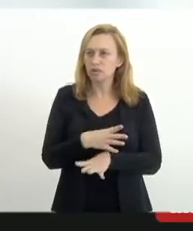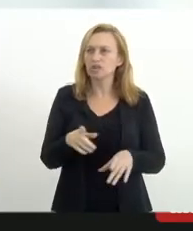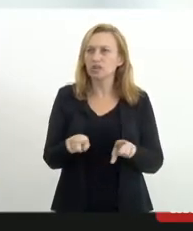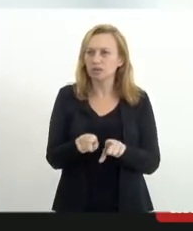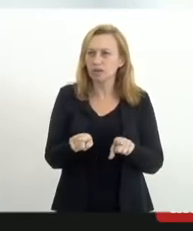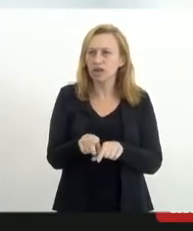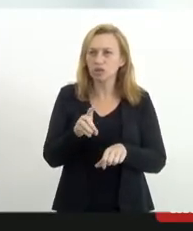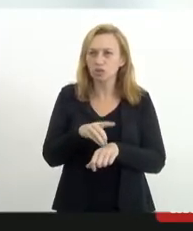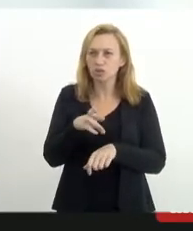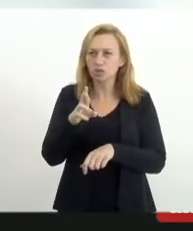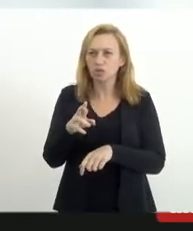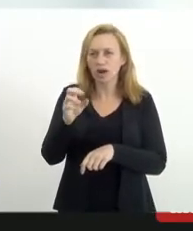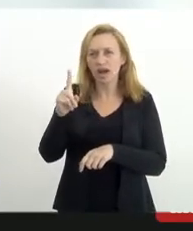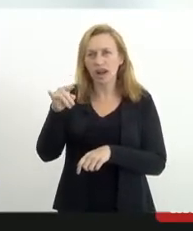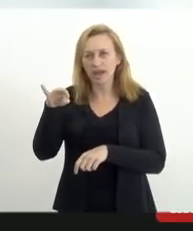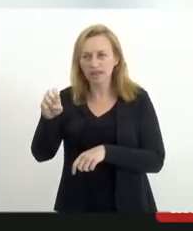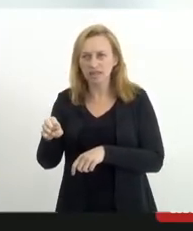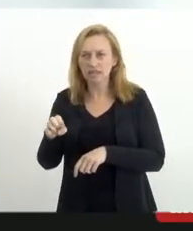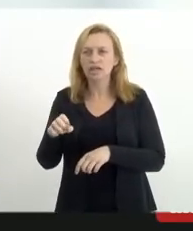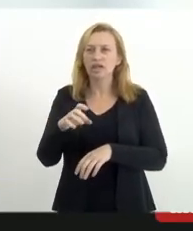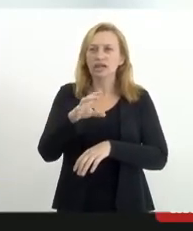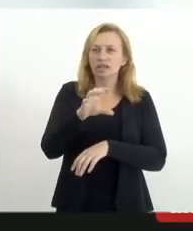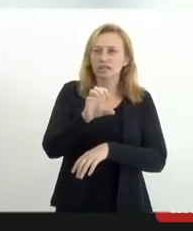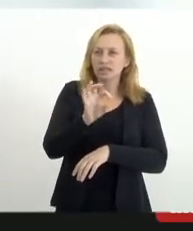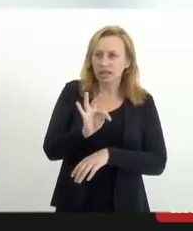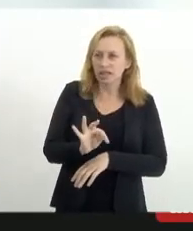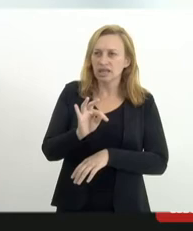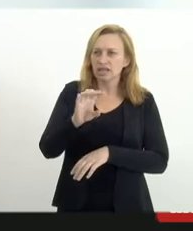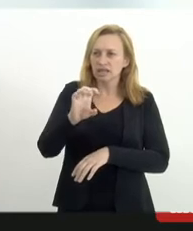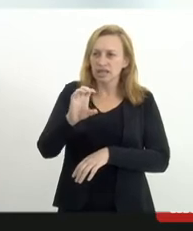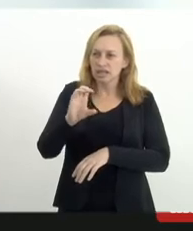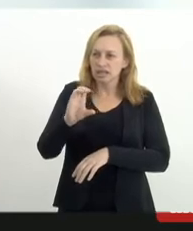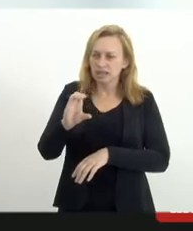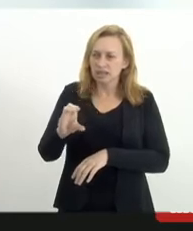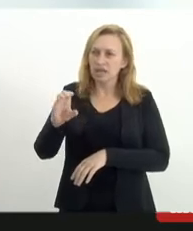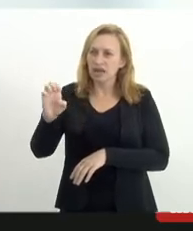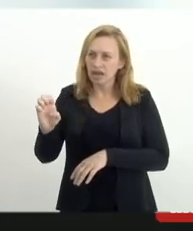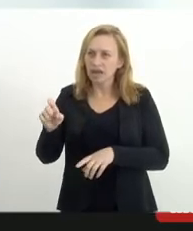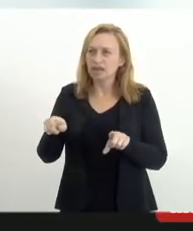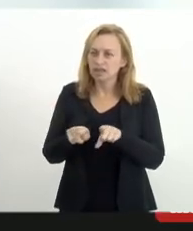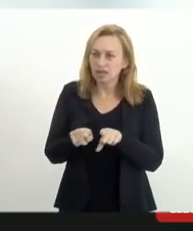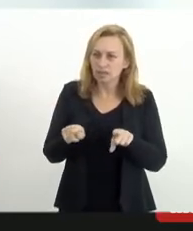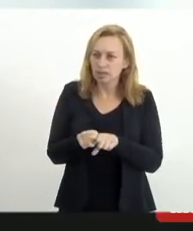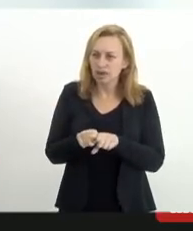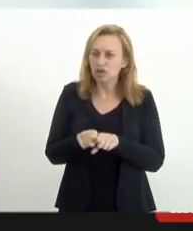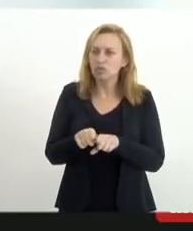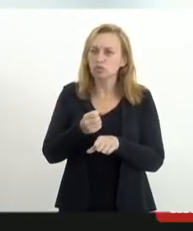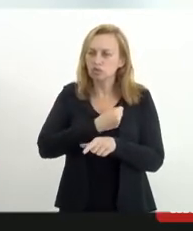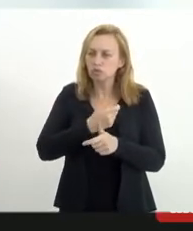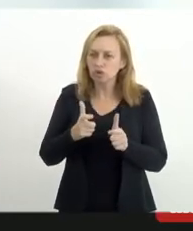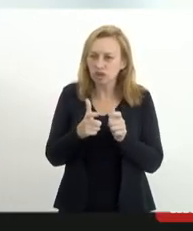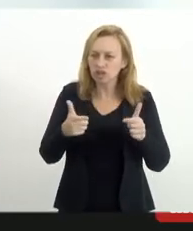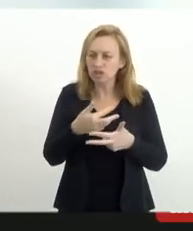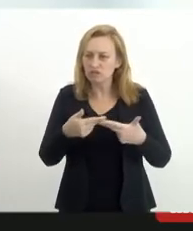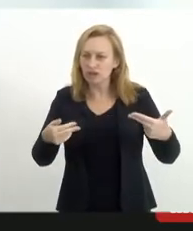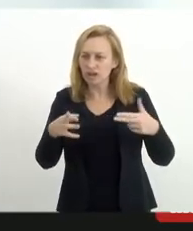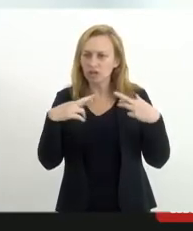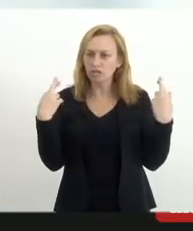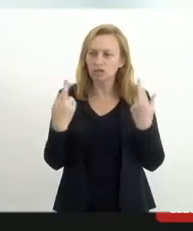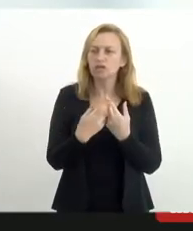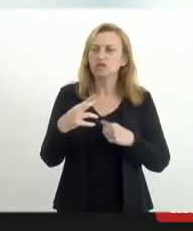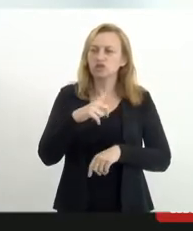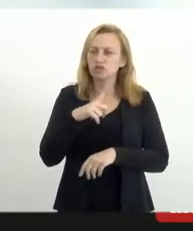Rabelo. O TCE, também, na grande imensa maioria das reuniões, estiveram aqui